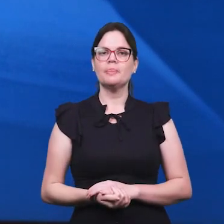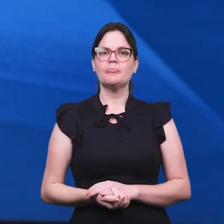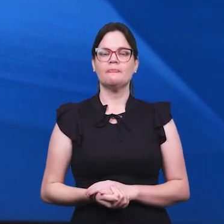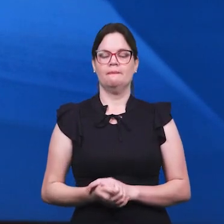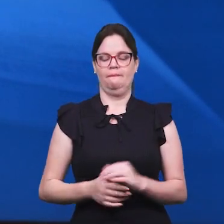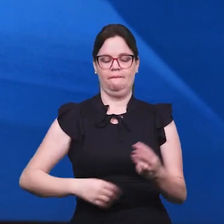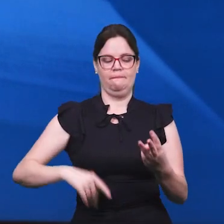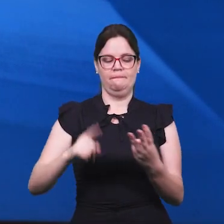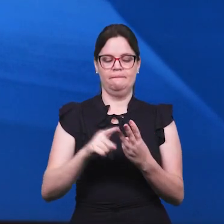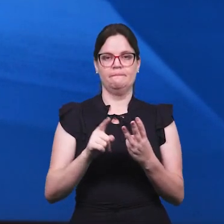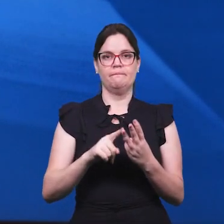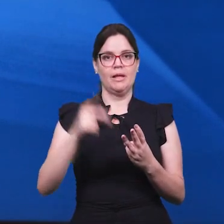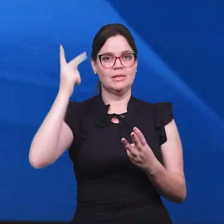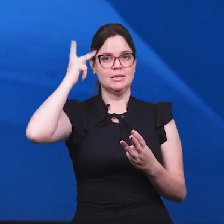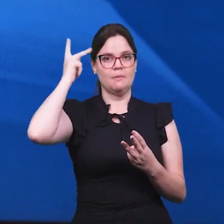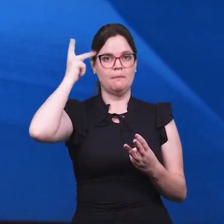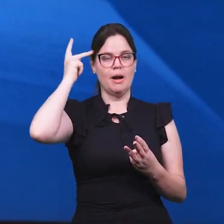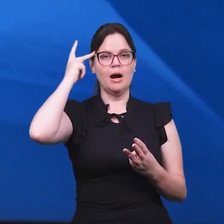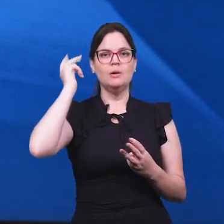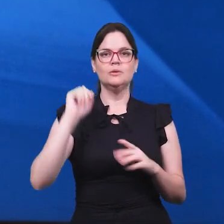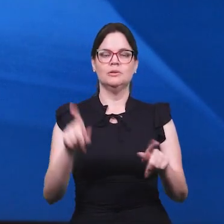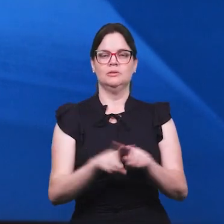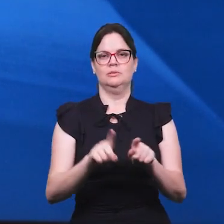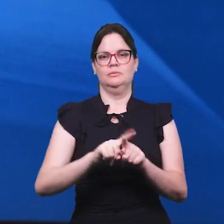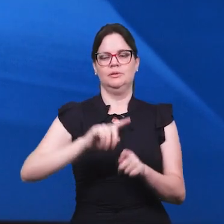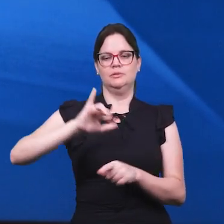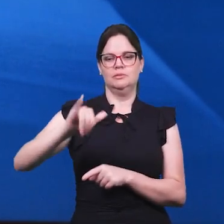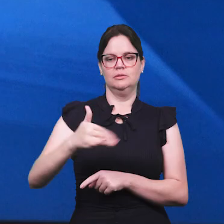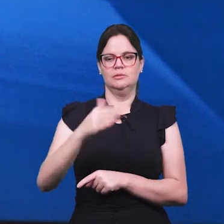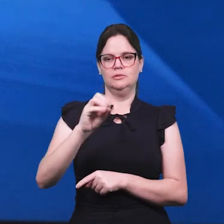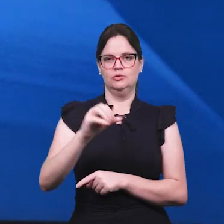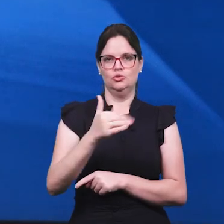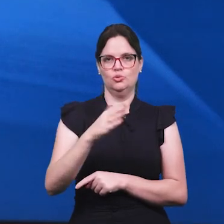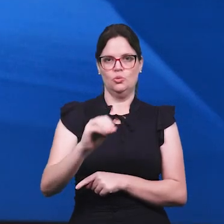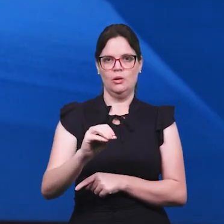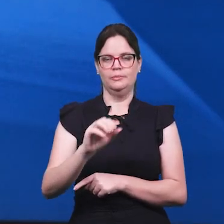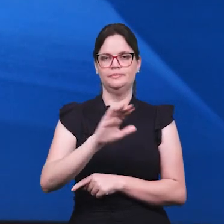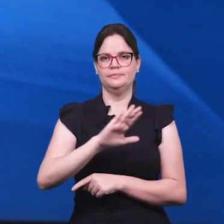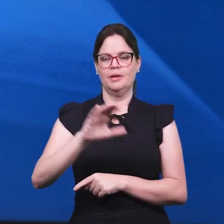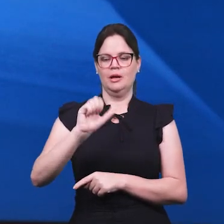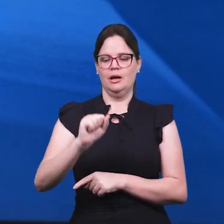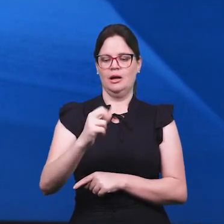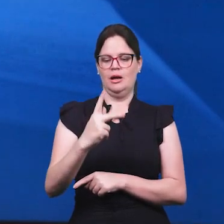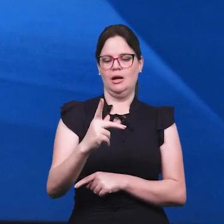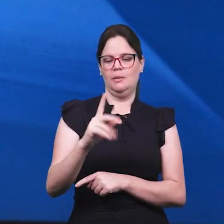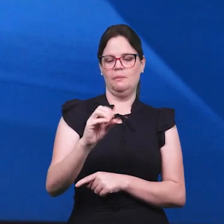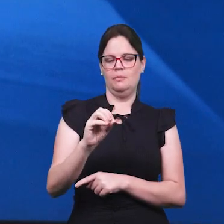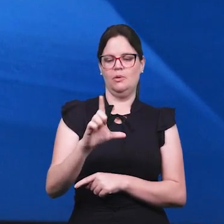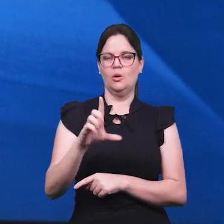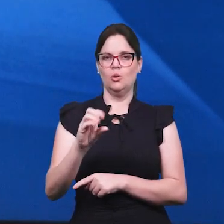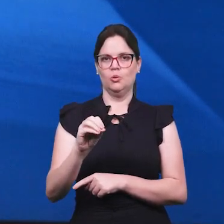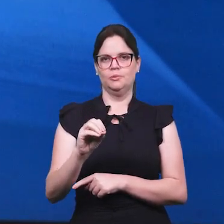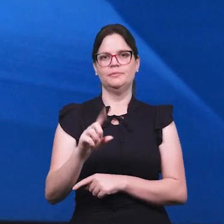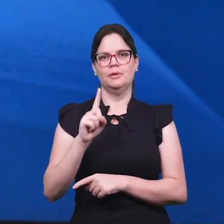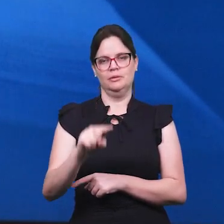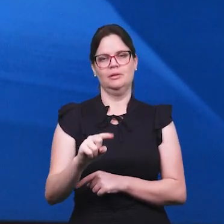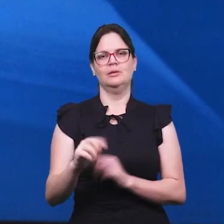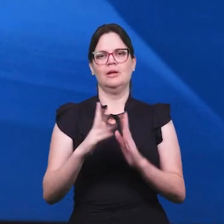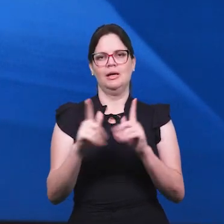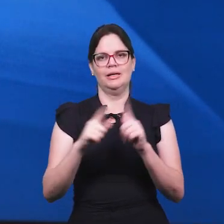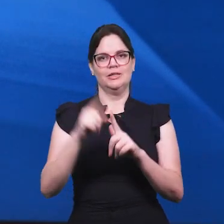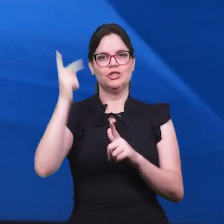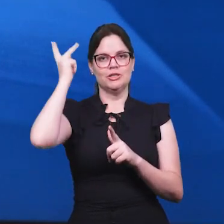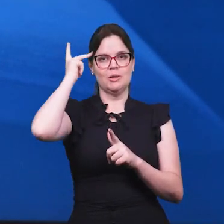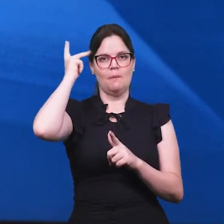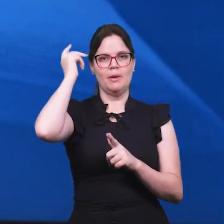capital do estado do Piauí. E por último, lá no estado de São Paulo, teremos o João Apolo. O João Apolo é da igreja de